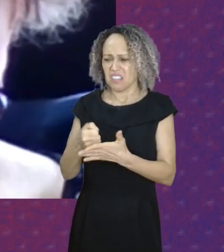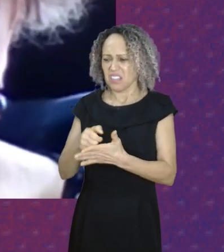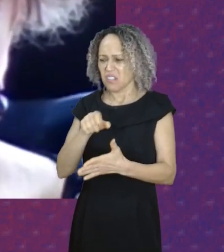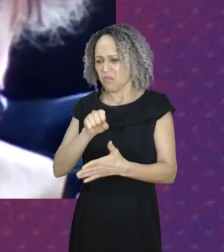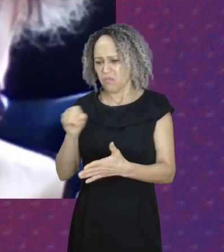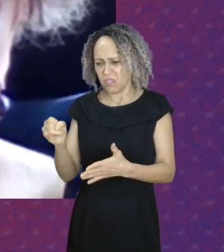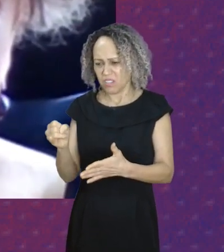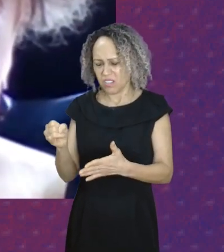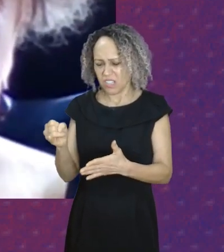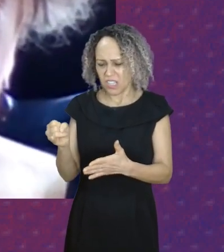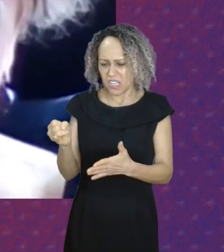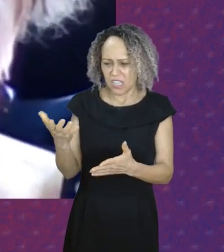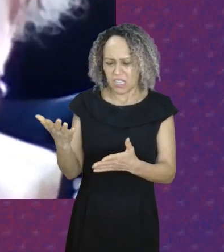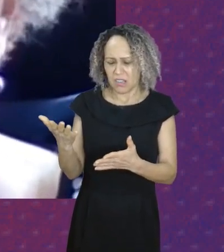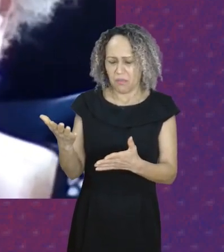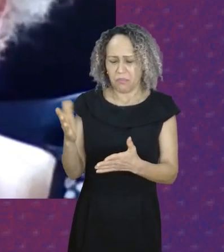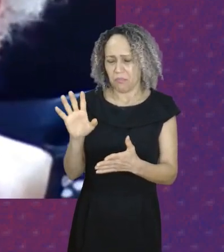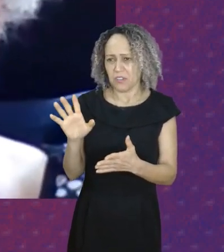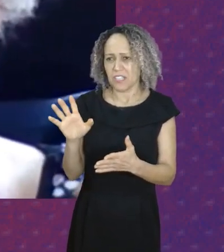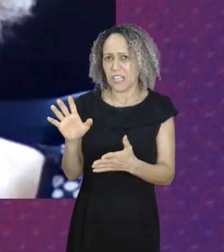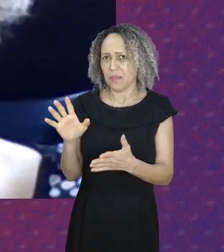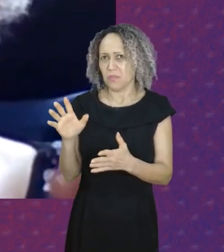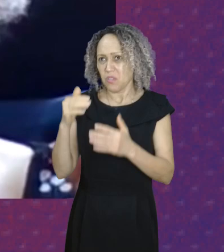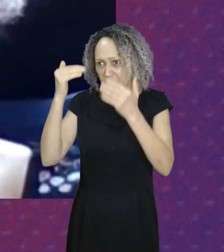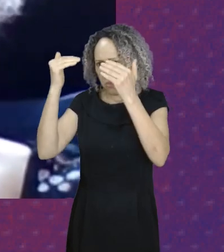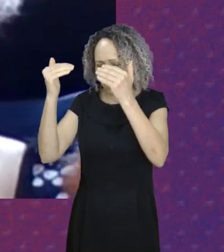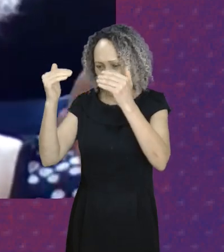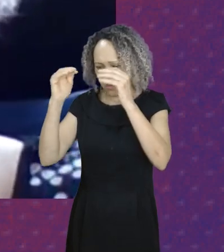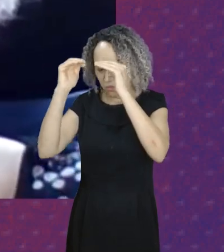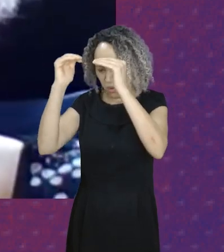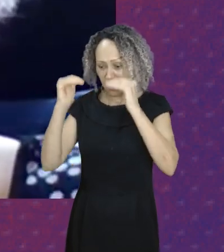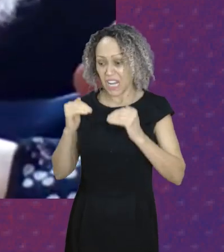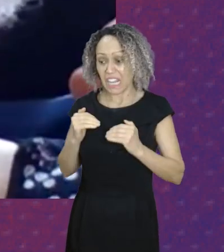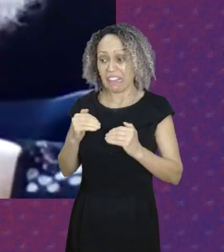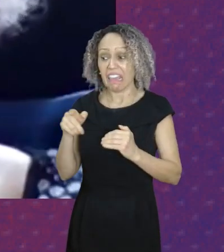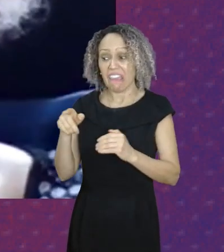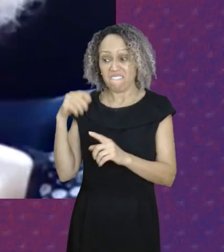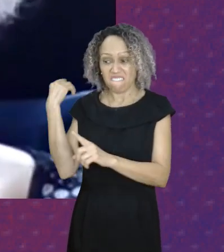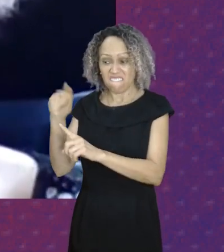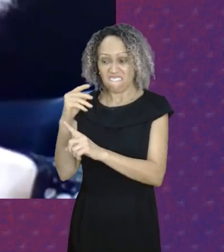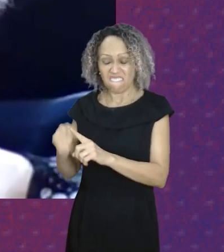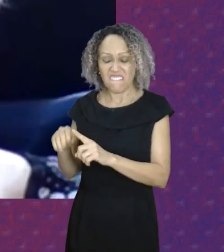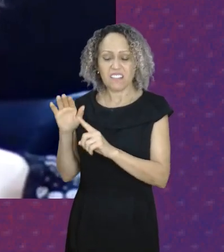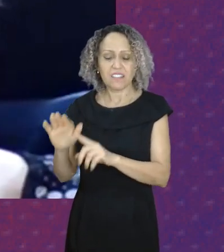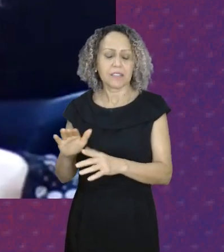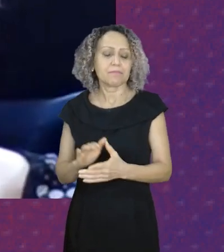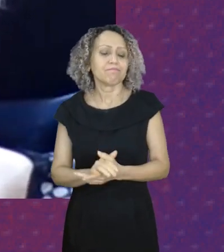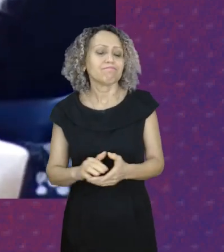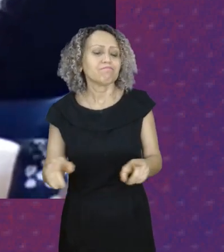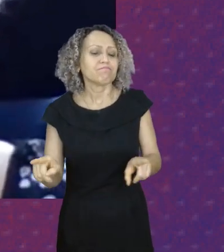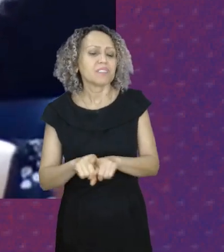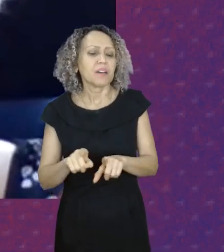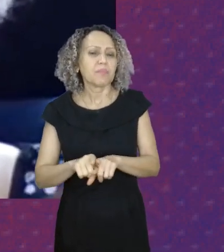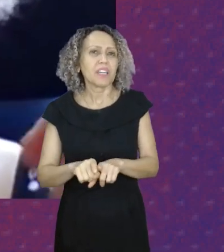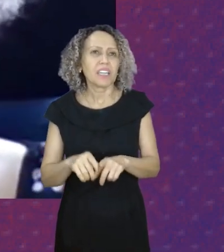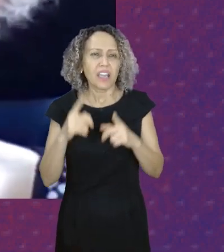violento. A violência emocional, aquela que fica o dia inteiro